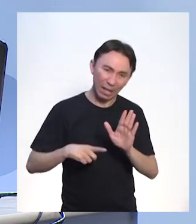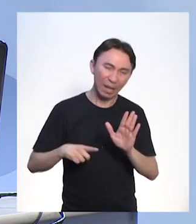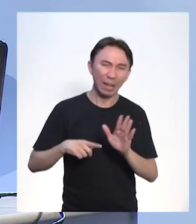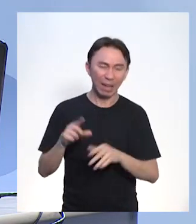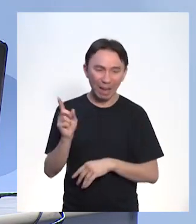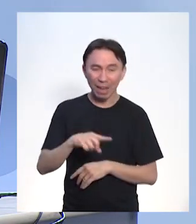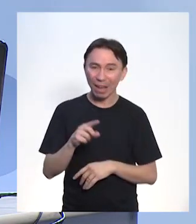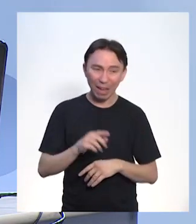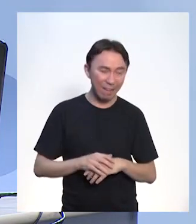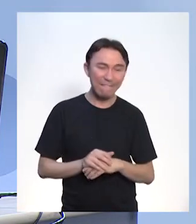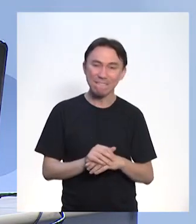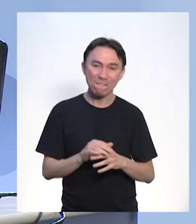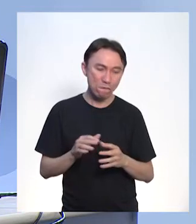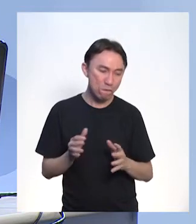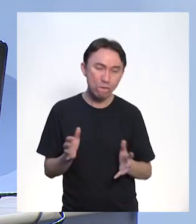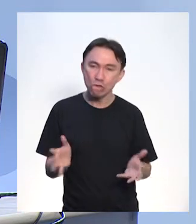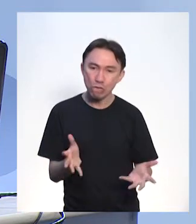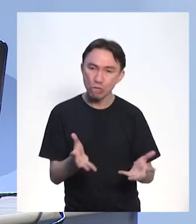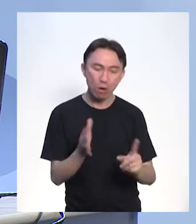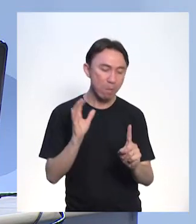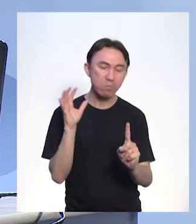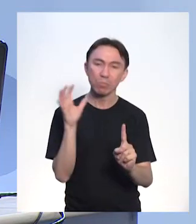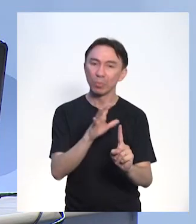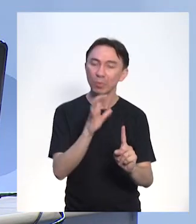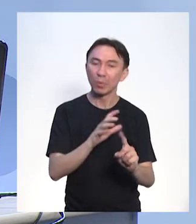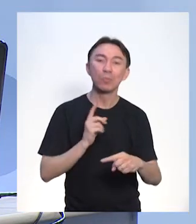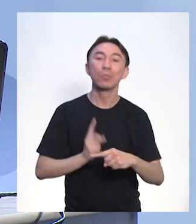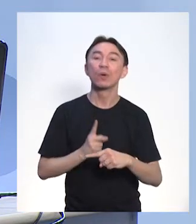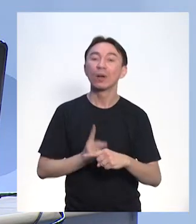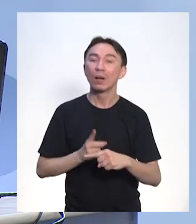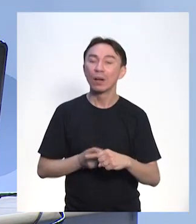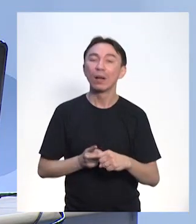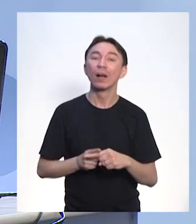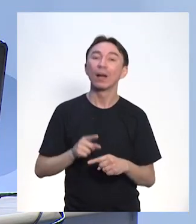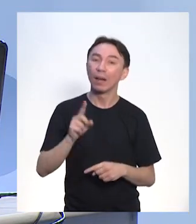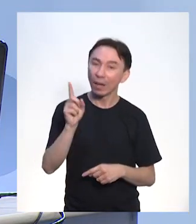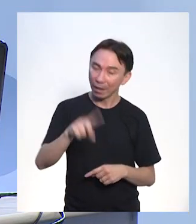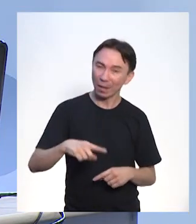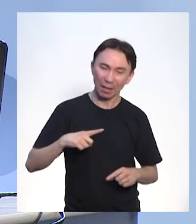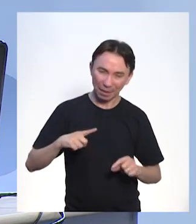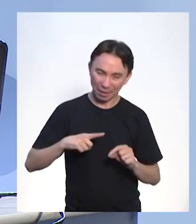tendencioso. Por quê? Porque na verdade é uma propaganda, né? É uma propaganda de células